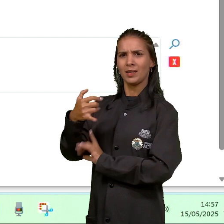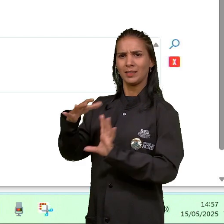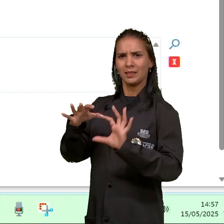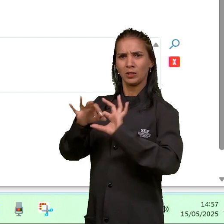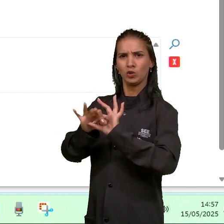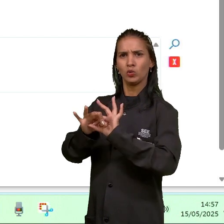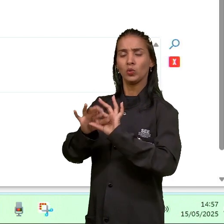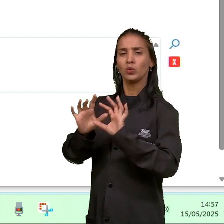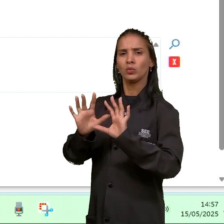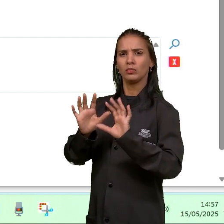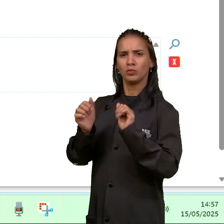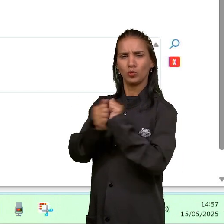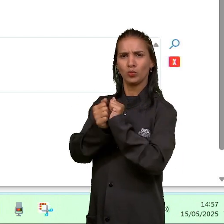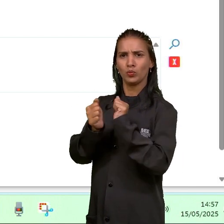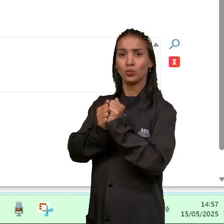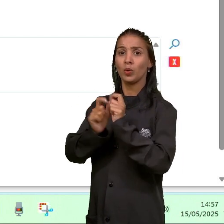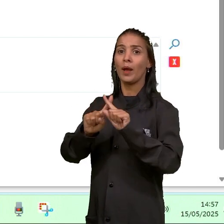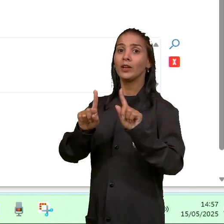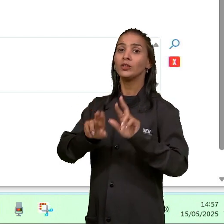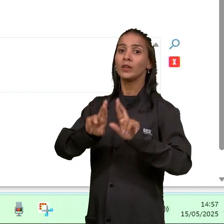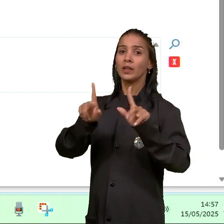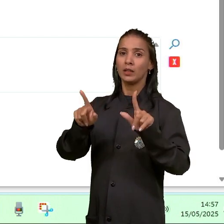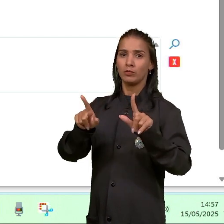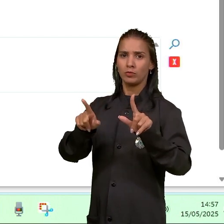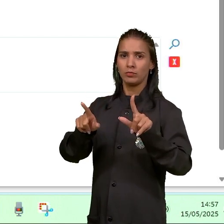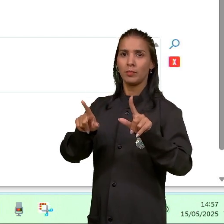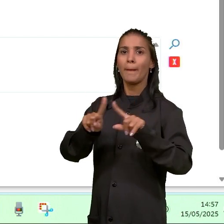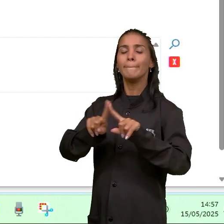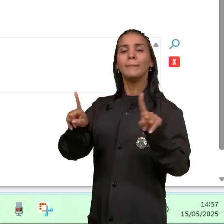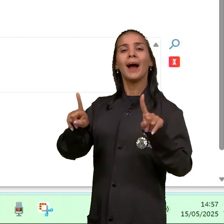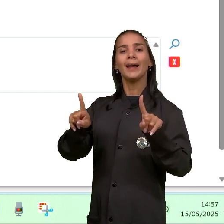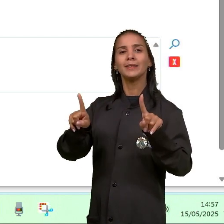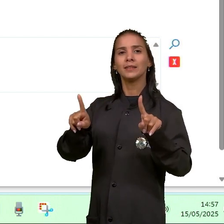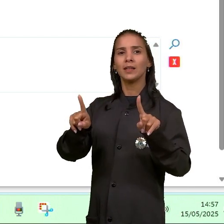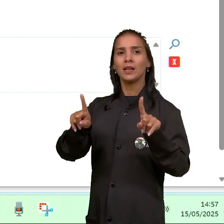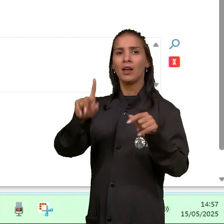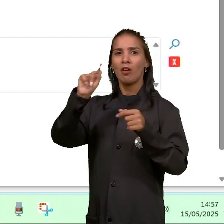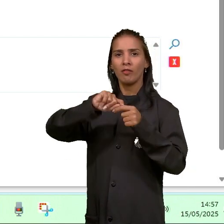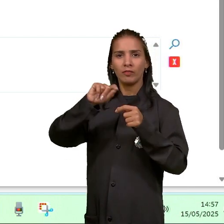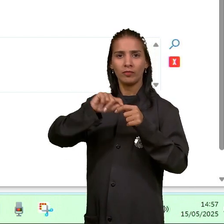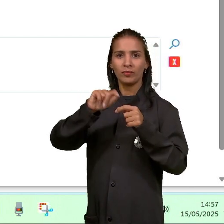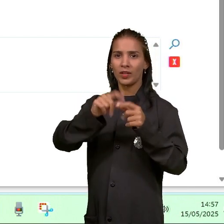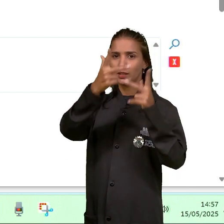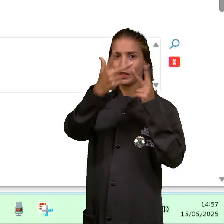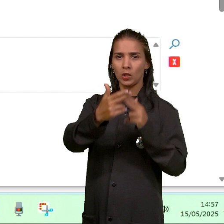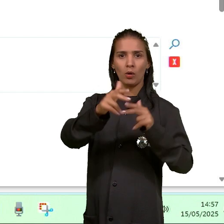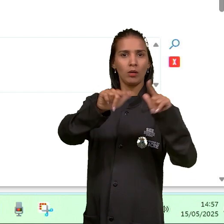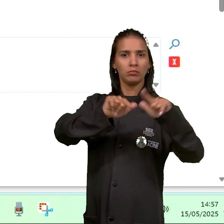tá? Vou colocar aqui, ó. Vou colocar a mesma empresa que apareceu agora há pouco. Deixa eu ver.